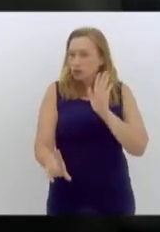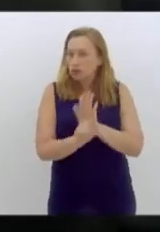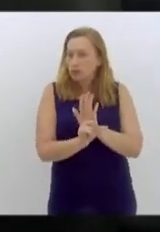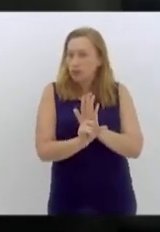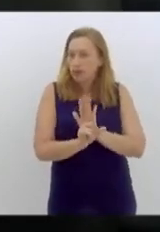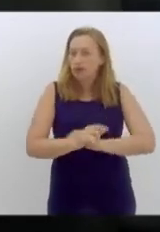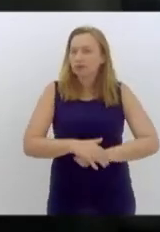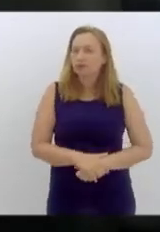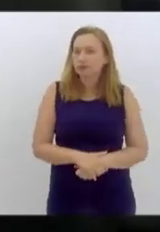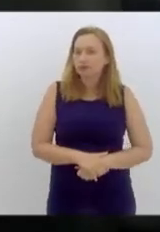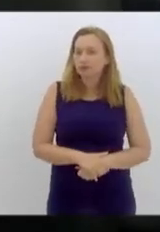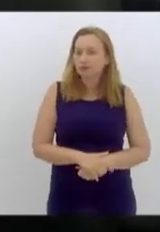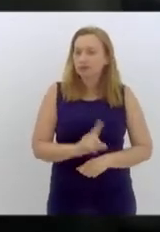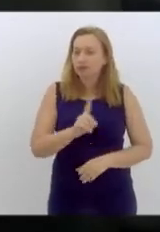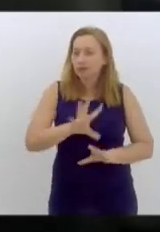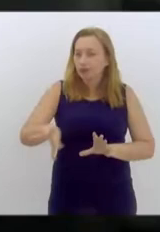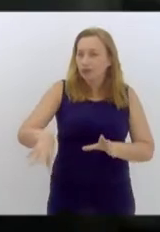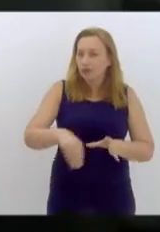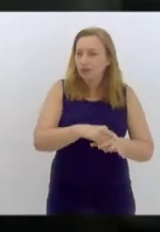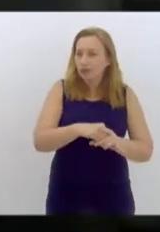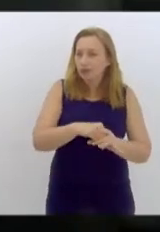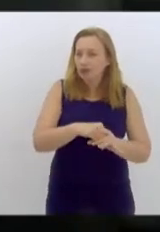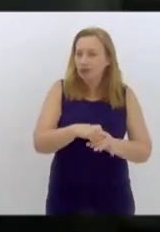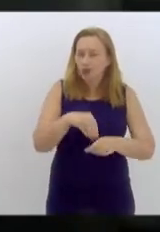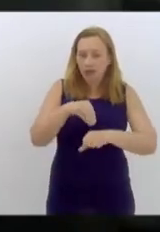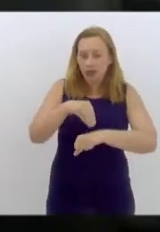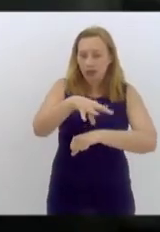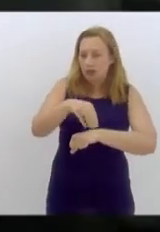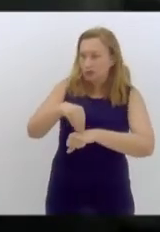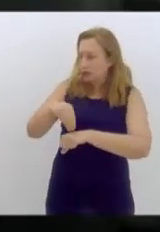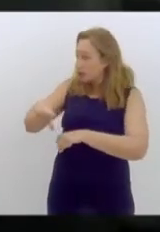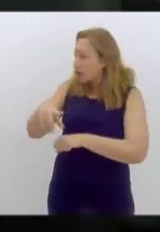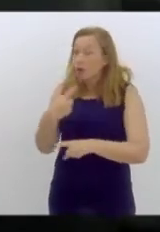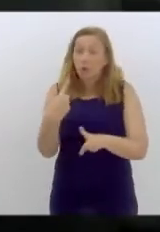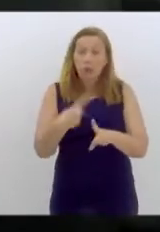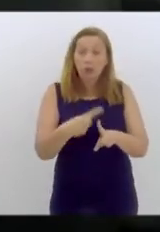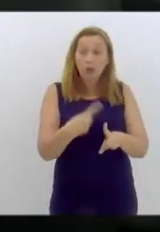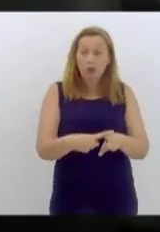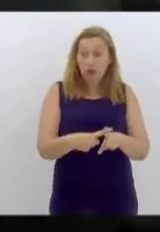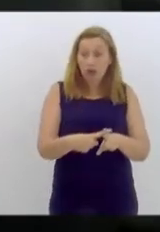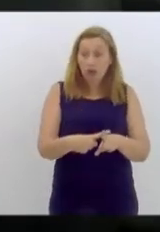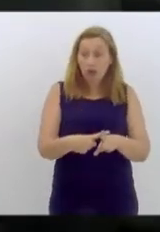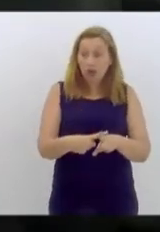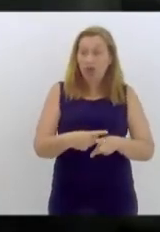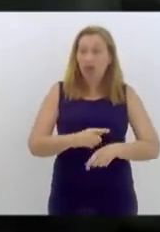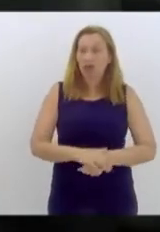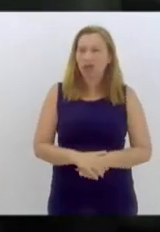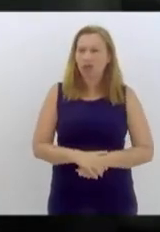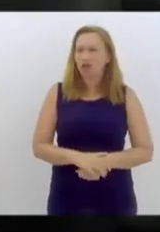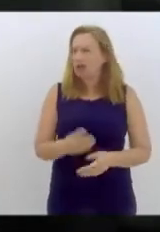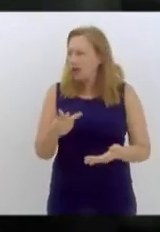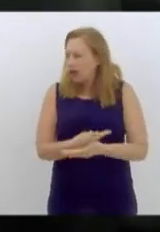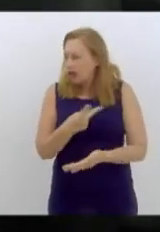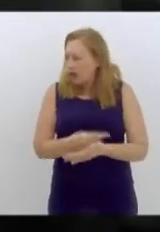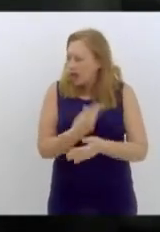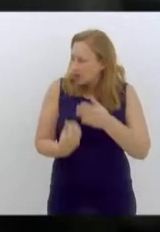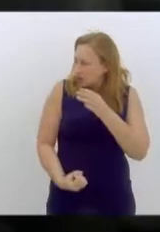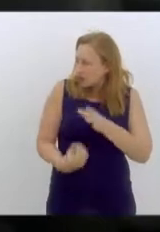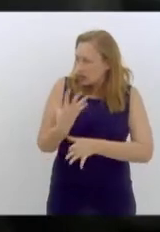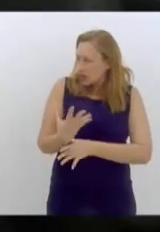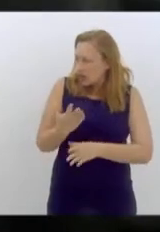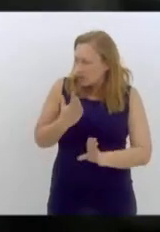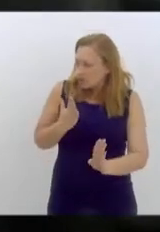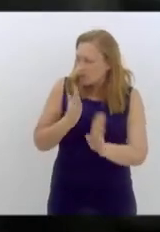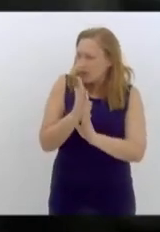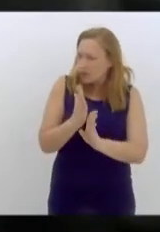foi inserido esses indicadores, porque seria uma leviandade a gente criar e, de repente, a gente